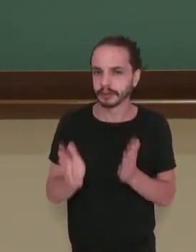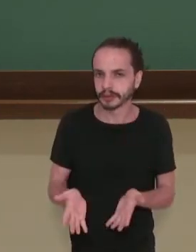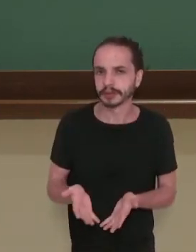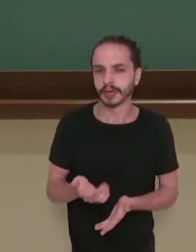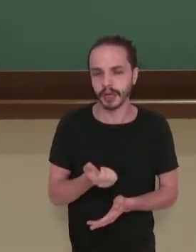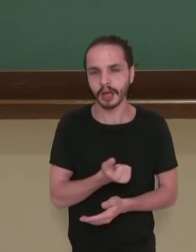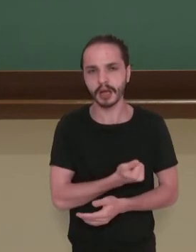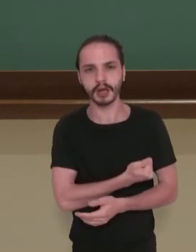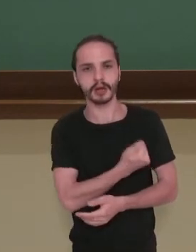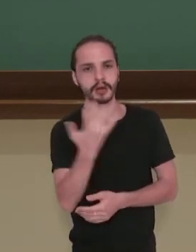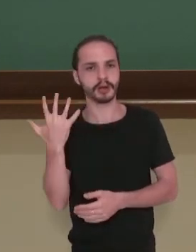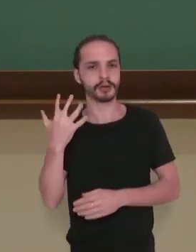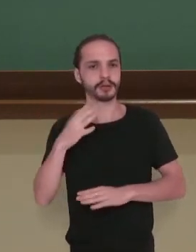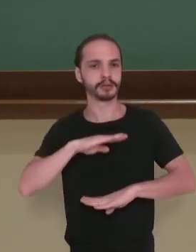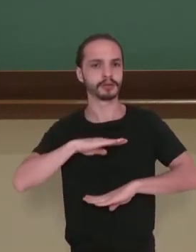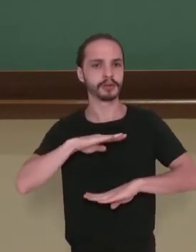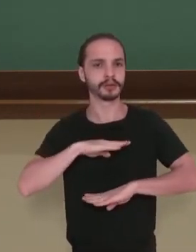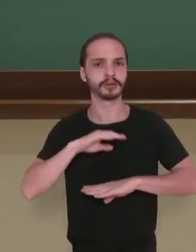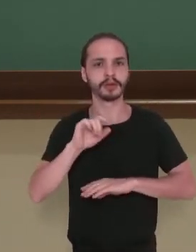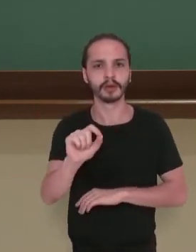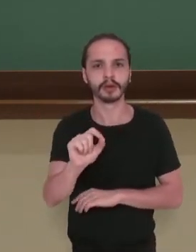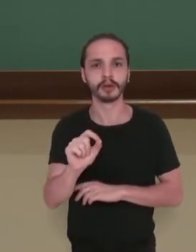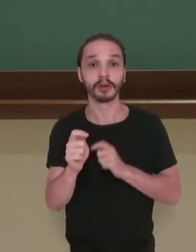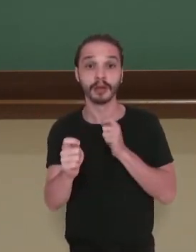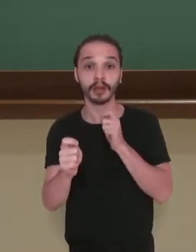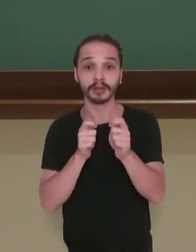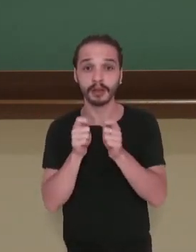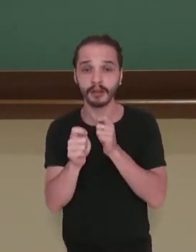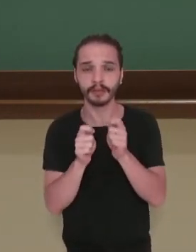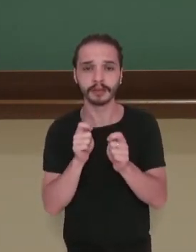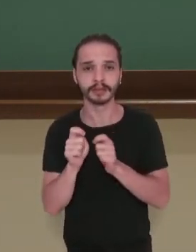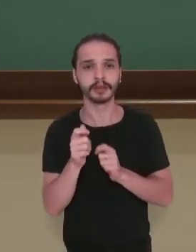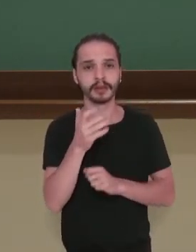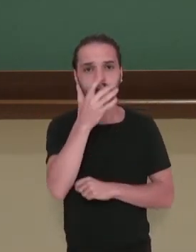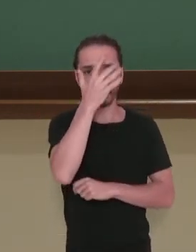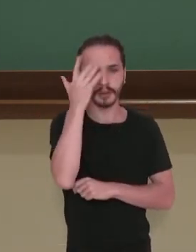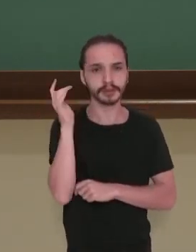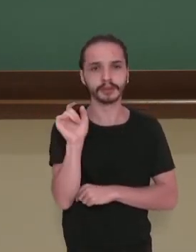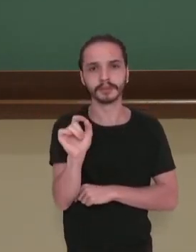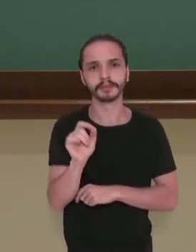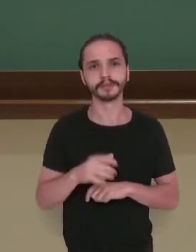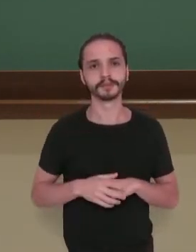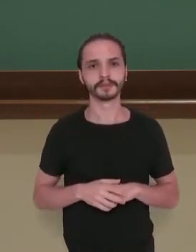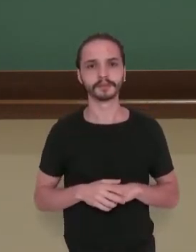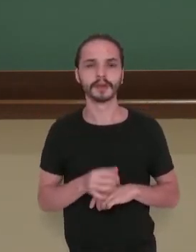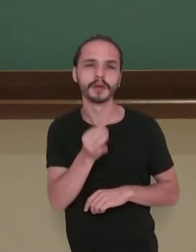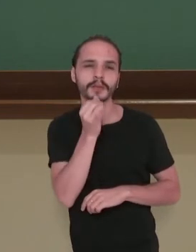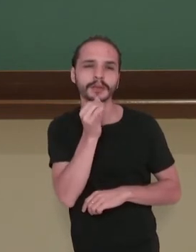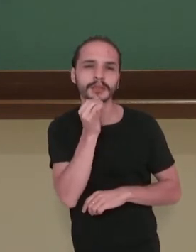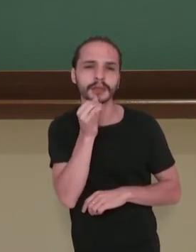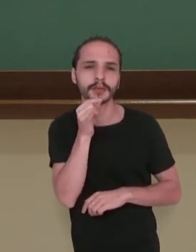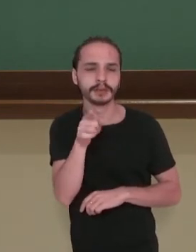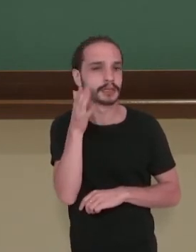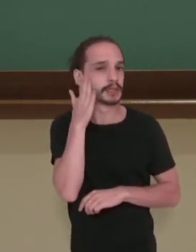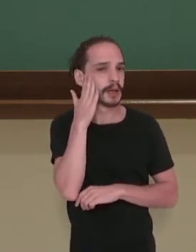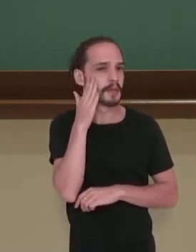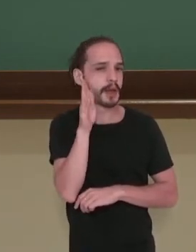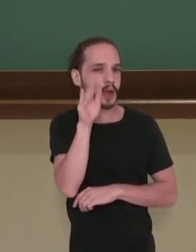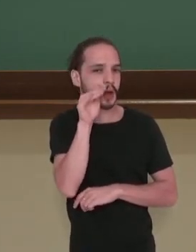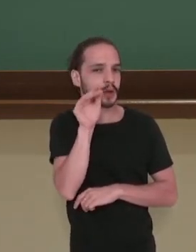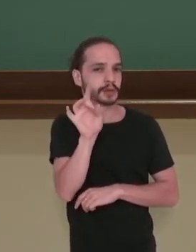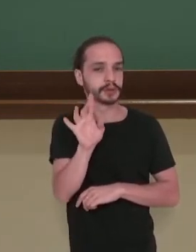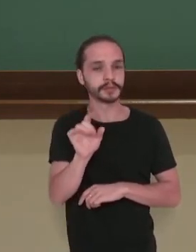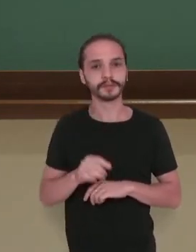casos relatados de entrevistas, né? E tiraram, por exemplo, só para você saber, aquela